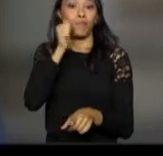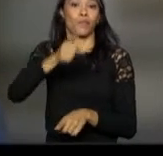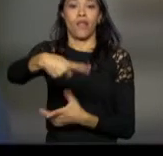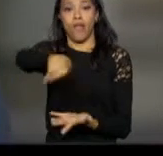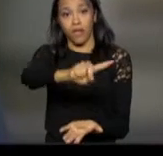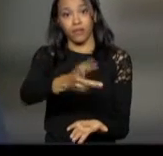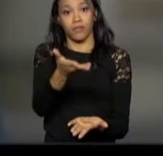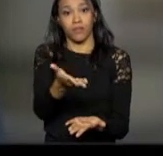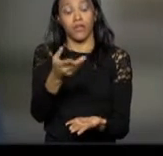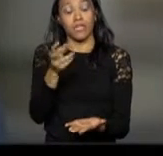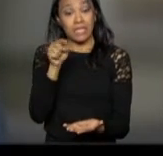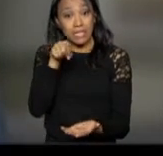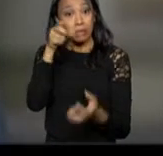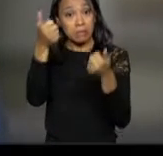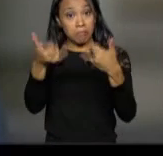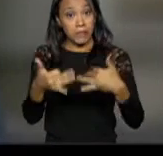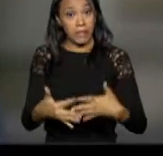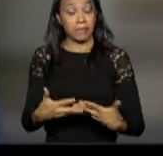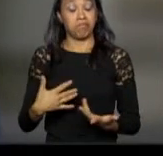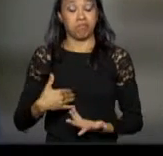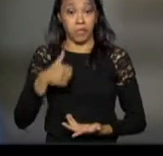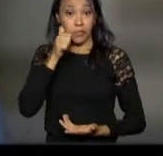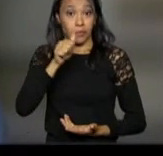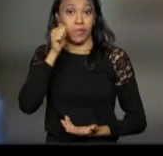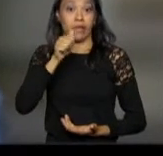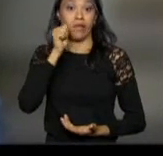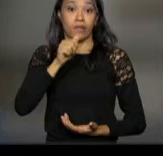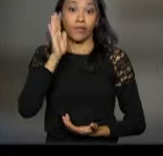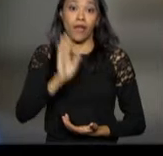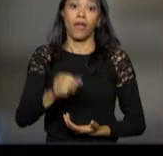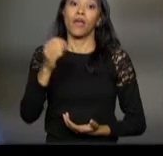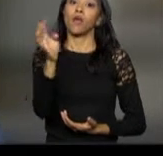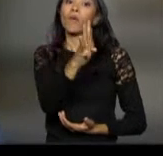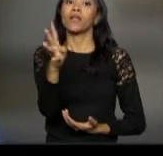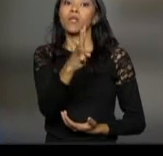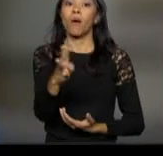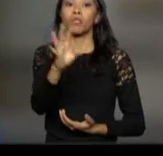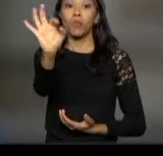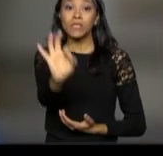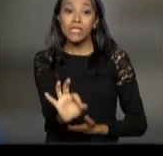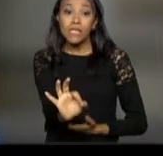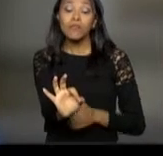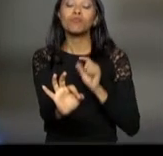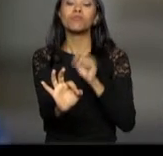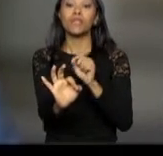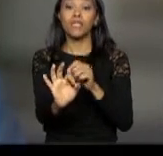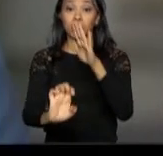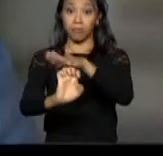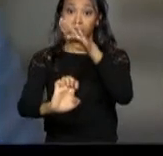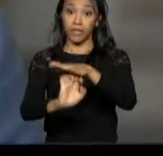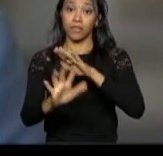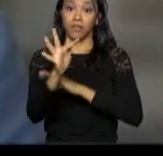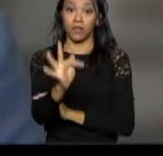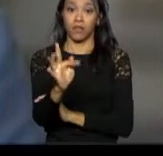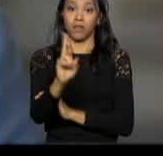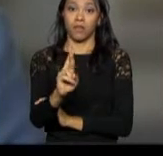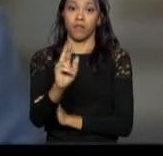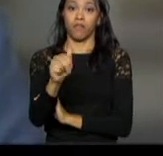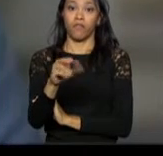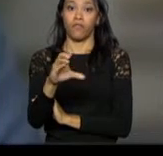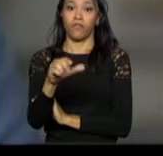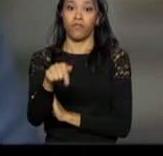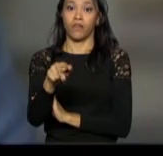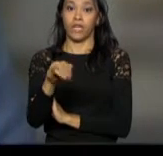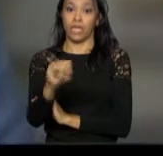explica porque as mulheres já são proprietárias de 44% das franquias do país. Explica também o